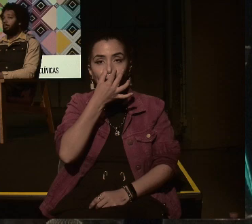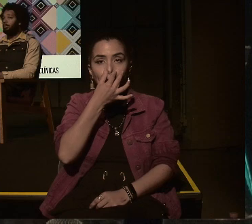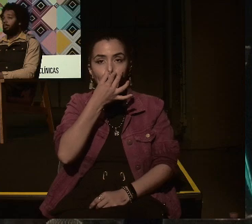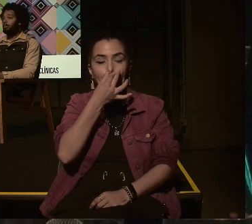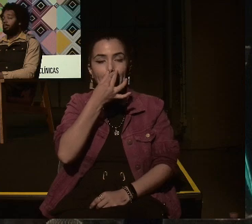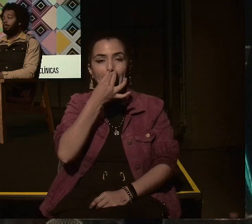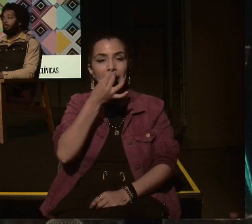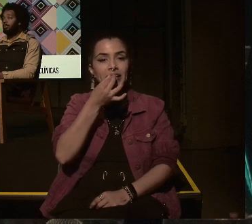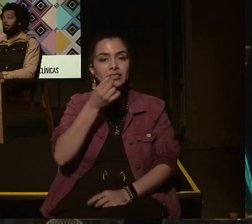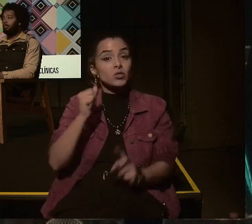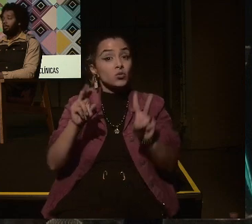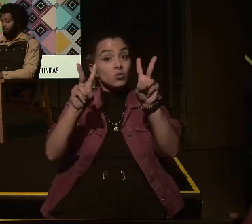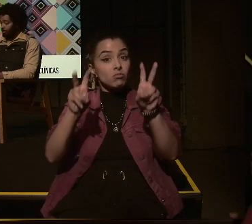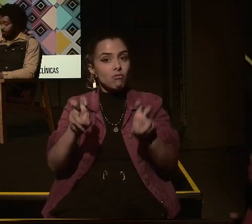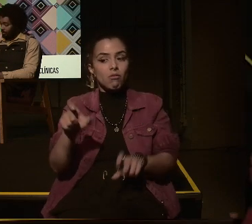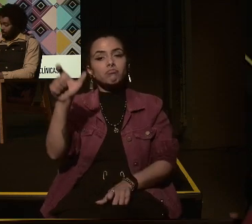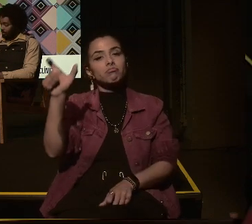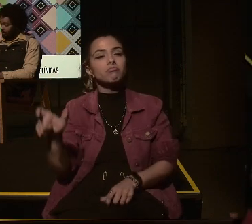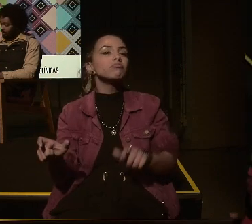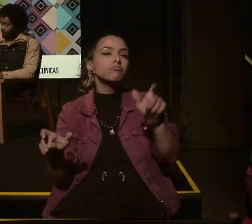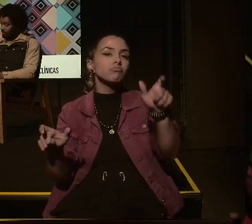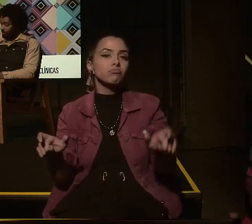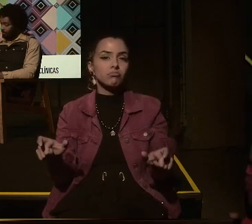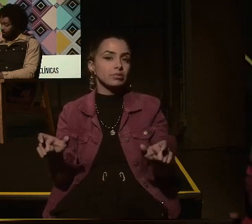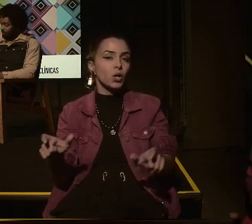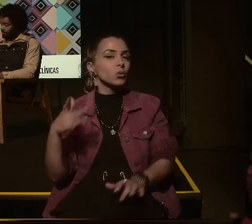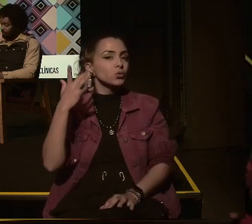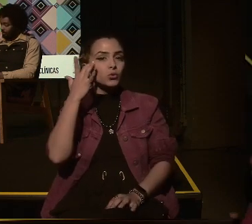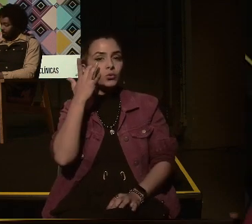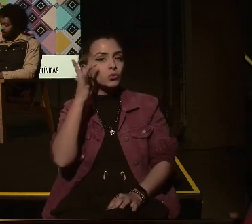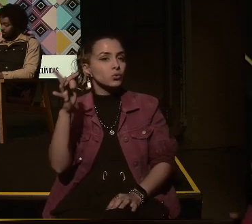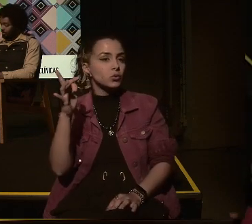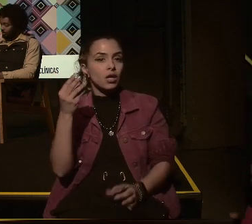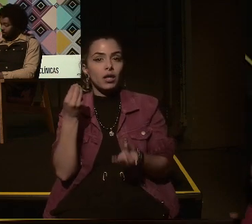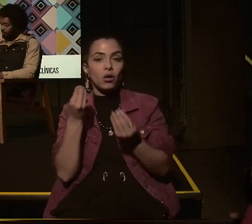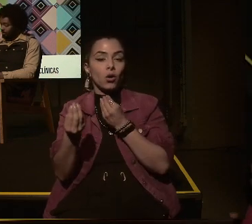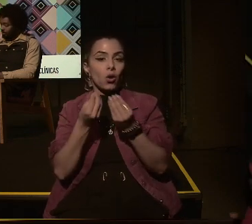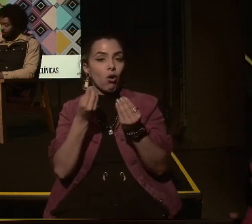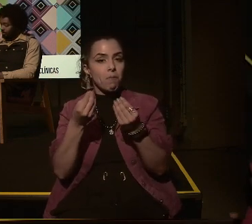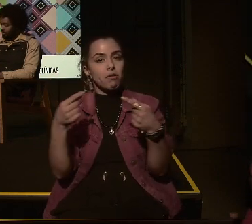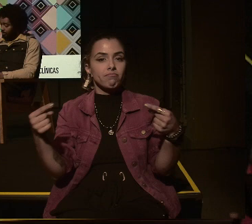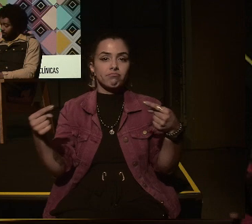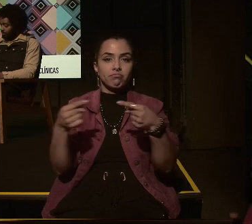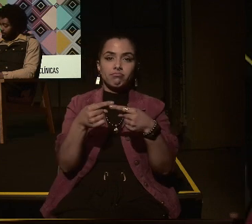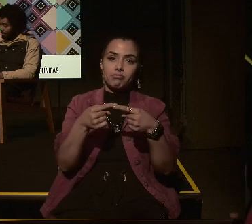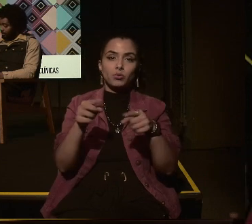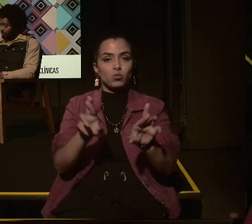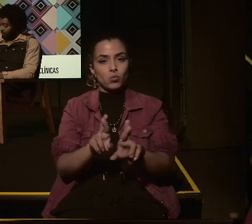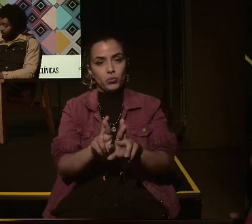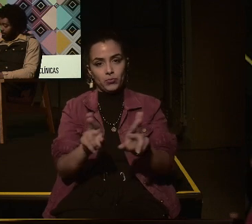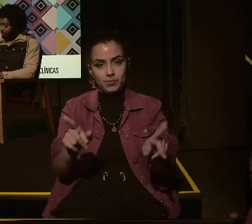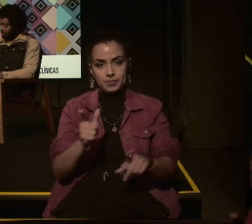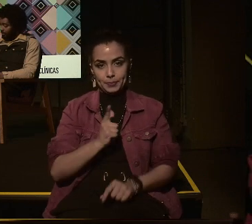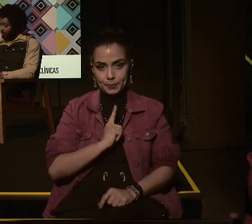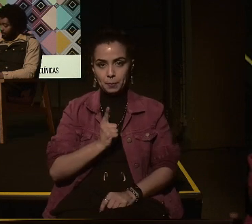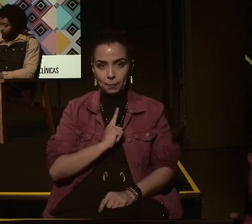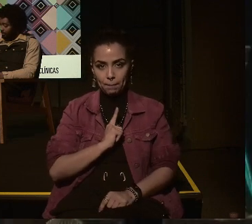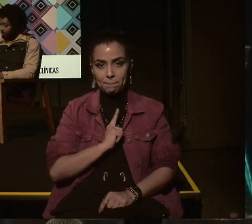do diferente. Ela não faz uma relação com as diferenças.